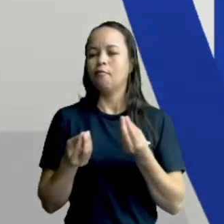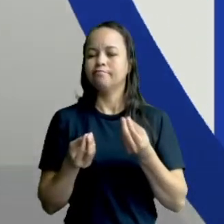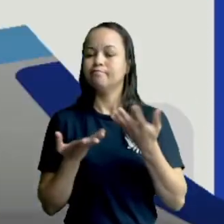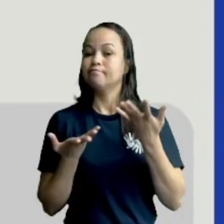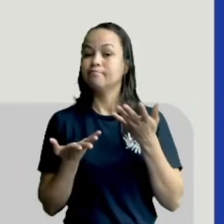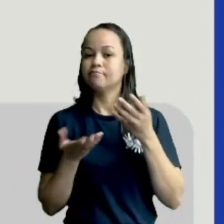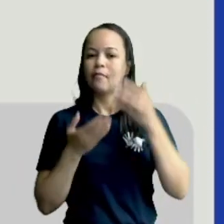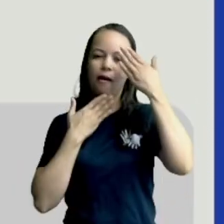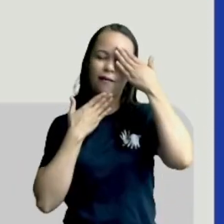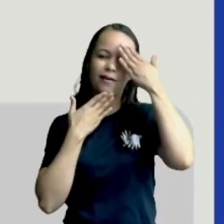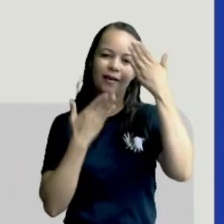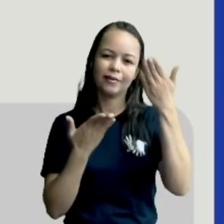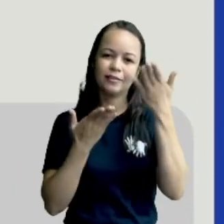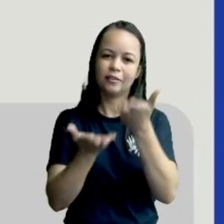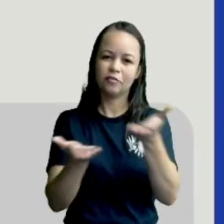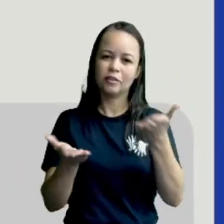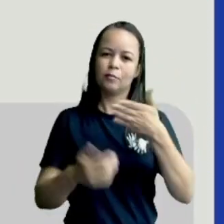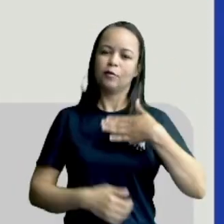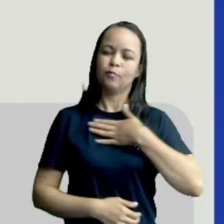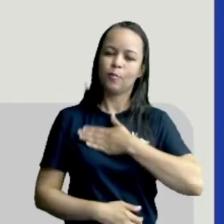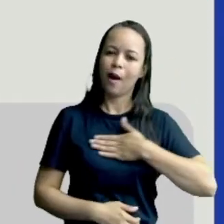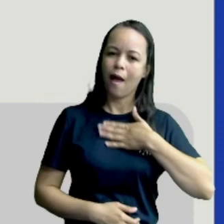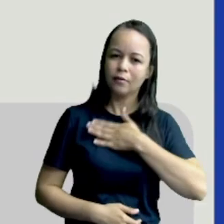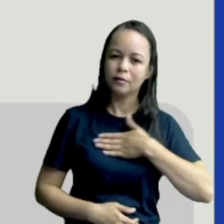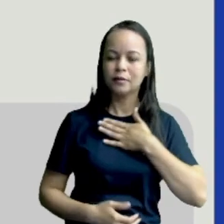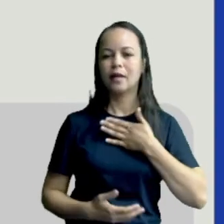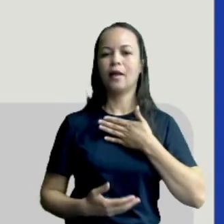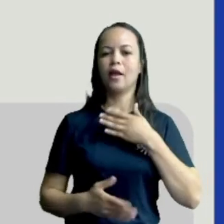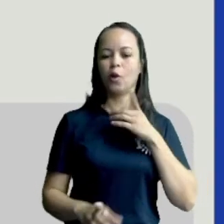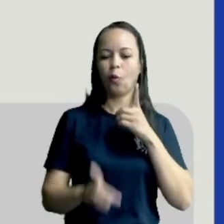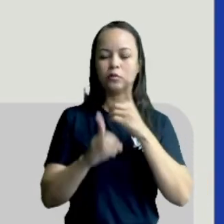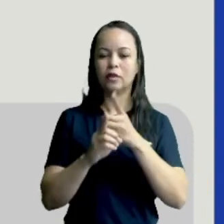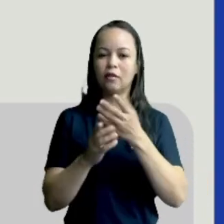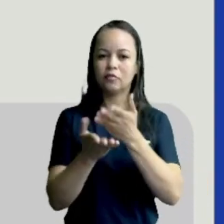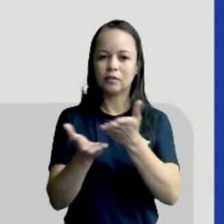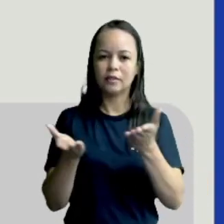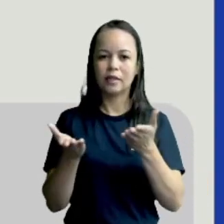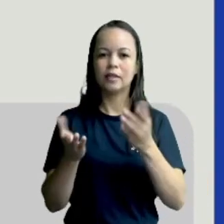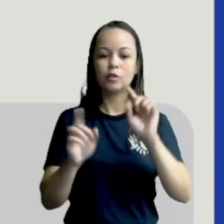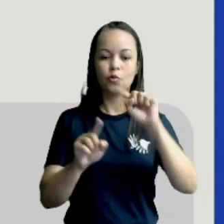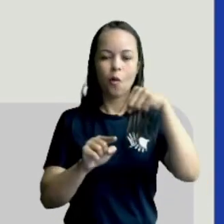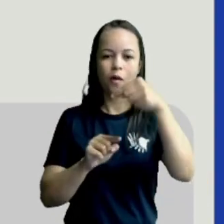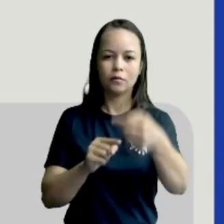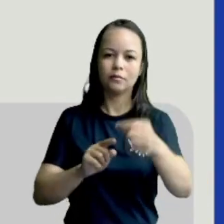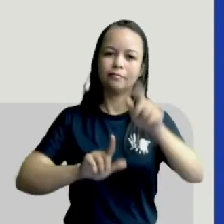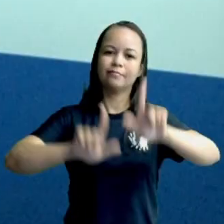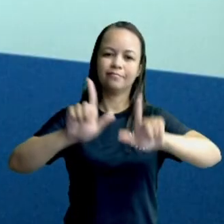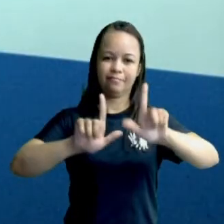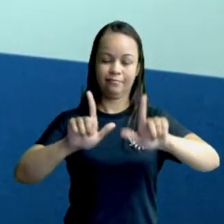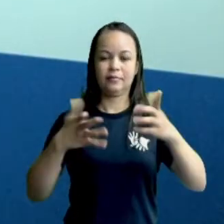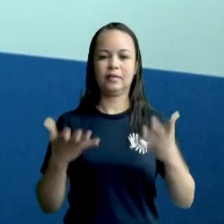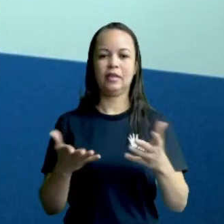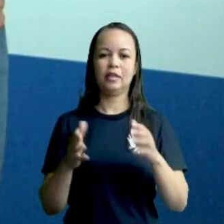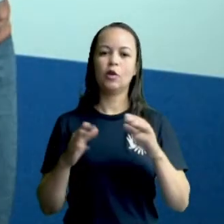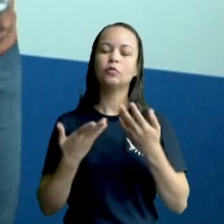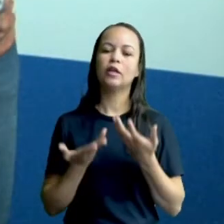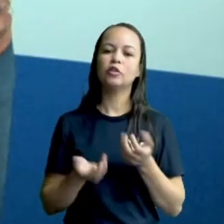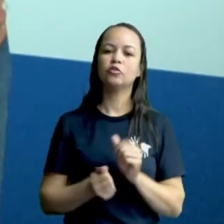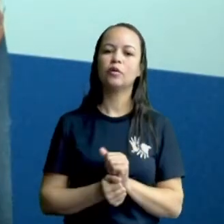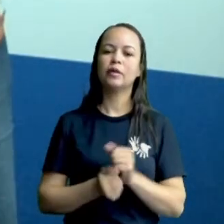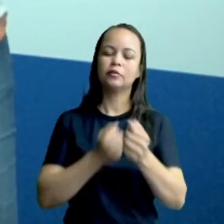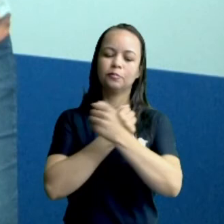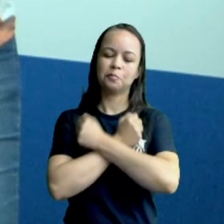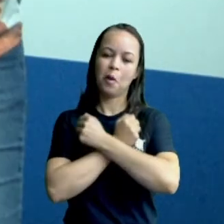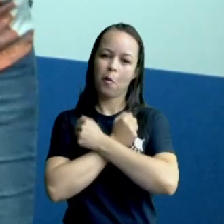agradecer, porque é sempre uma satisfação encontrar vocês aqui do outro lado da telinha, e eu deixo para vocês o